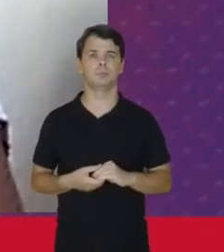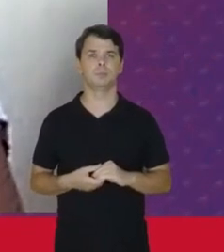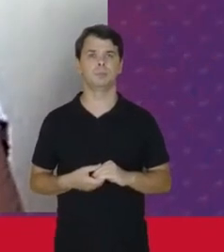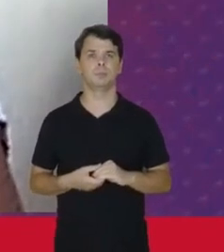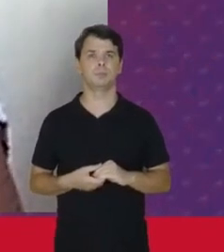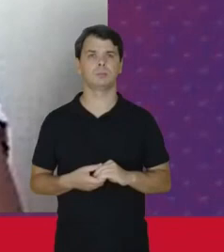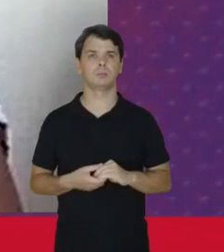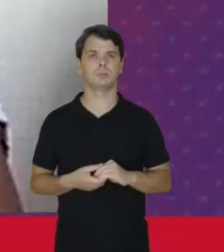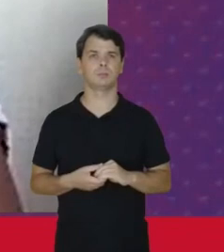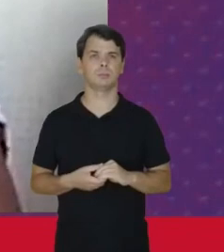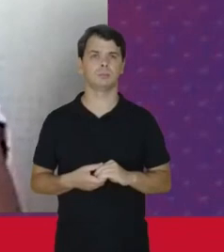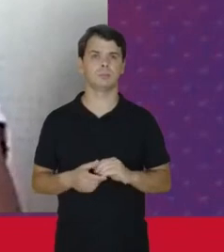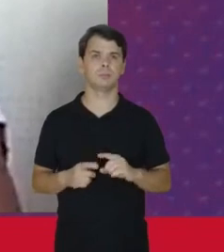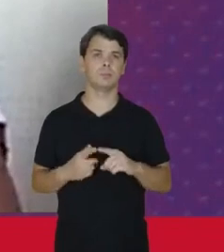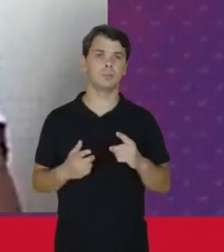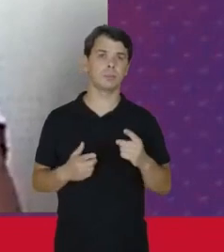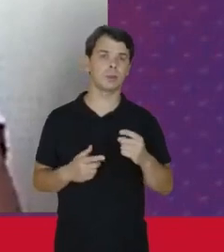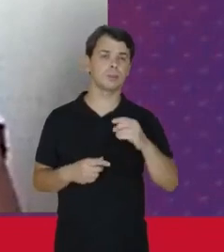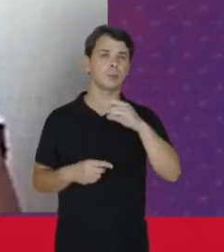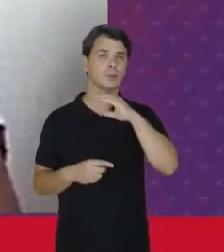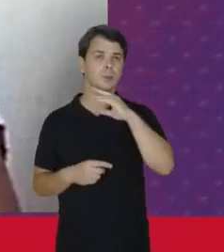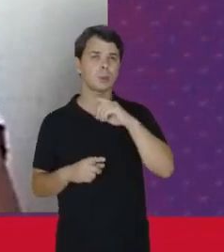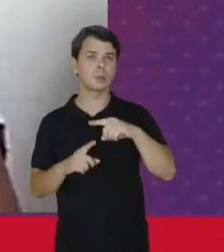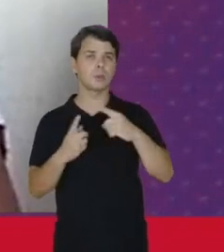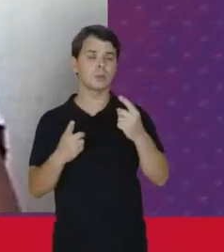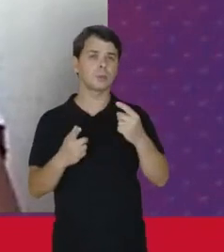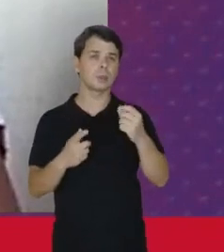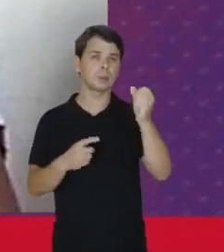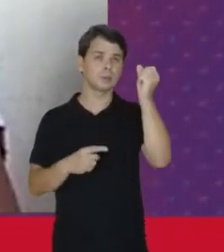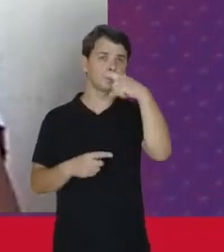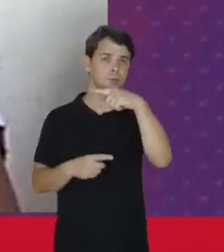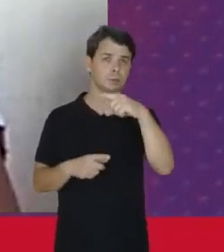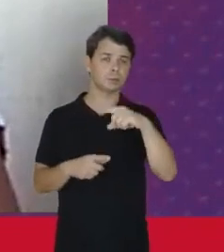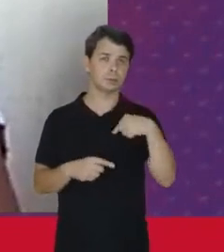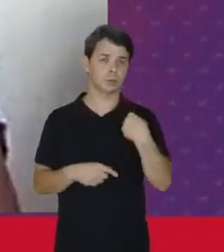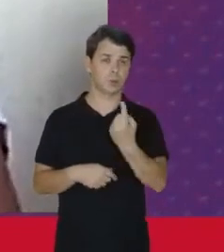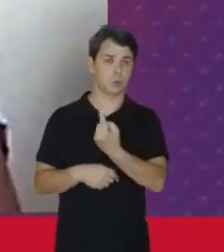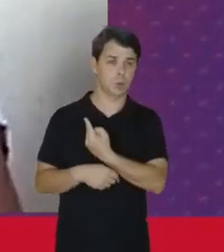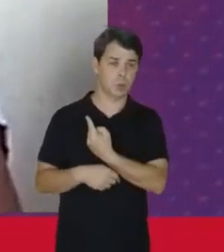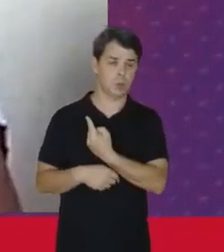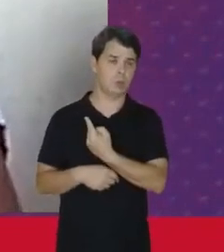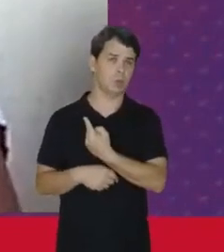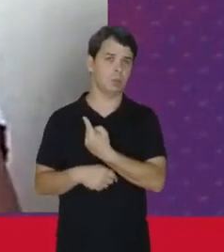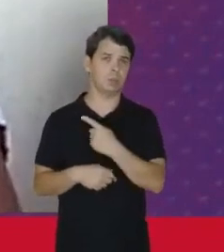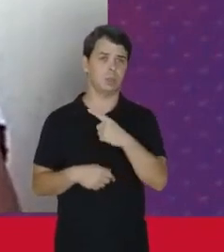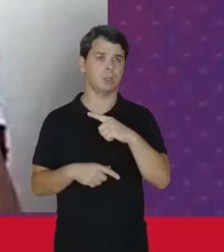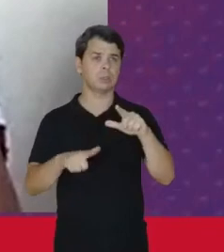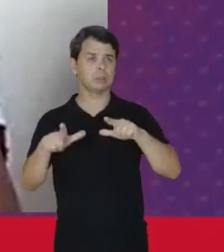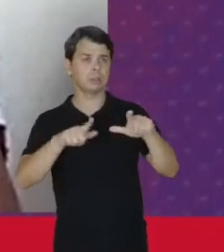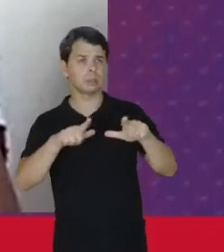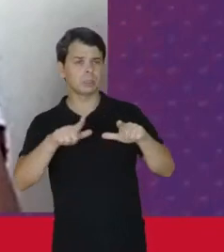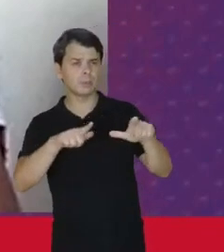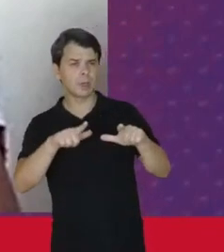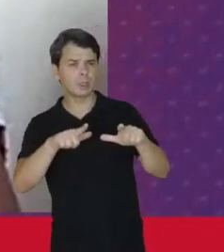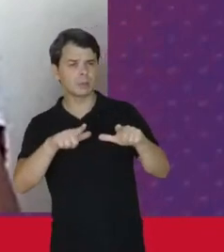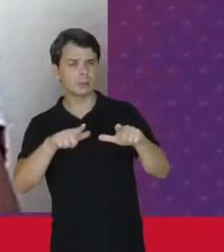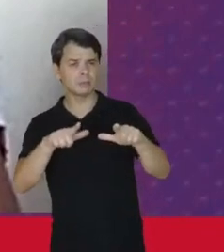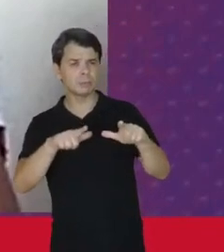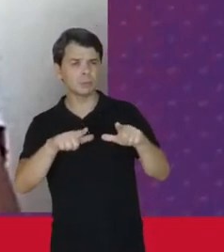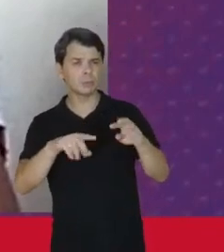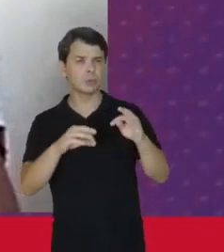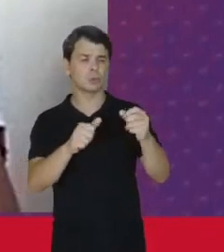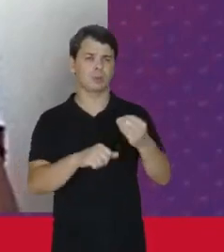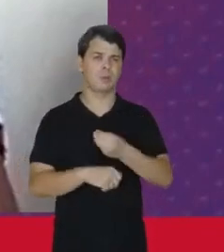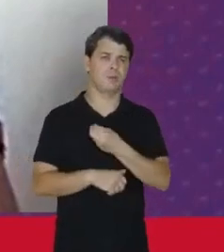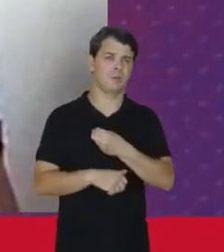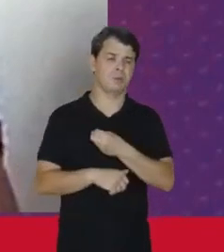É ruim, né, assim, é muito ruim, é uma situação muito difícil, né, porque a gente A gente trabalha uma vida inteira e aí quando